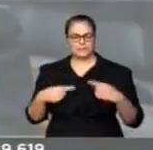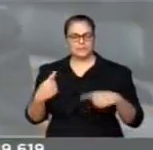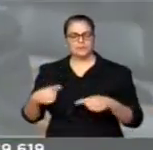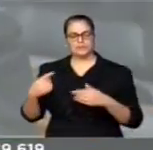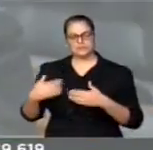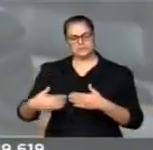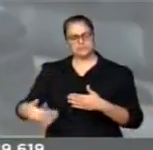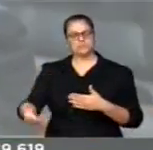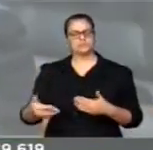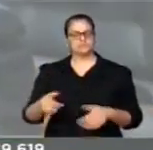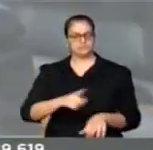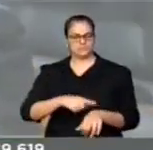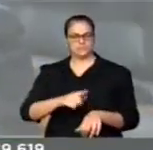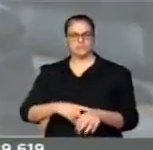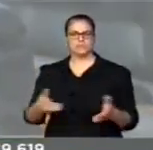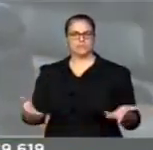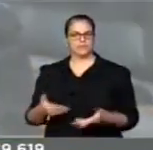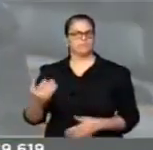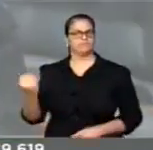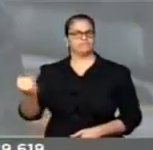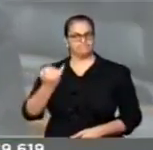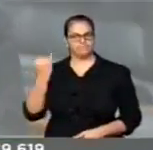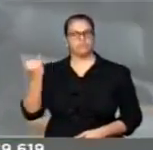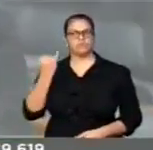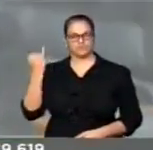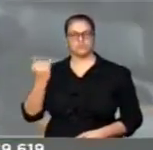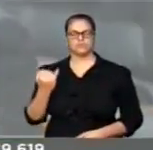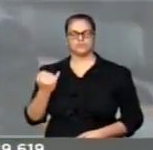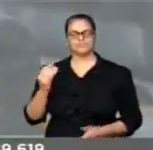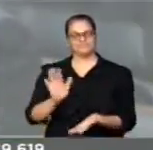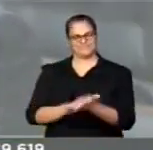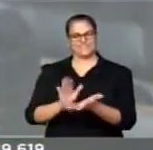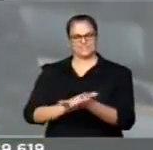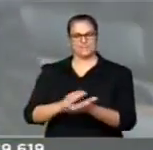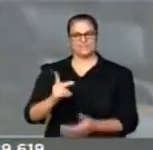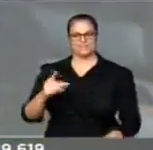destinos do PMDB nesse momento tão importante para a vida política do país. Parabéns, PMDB.